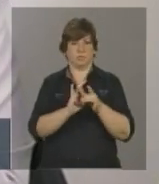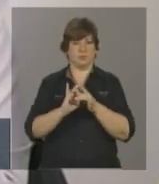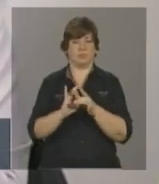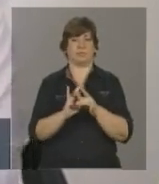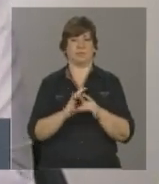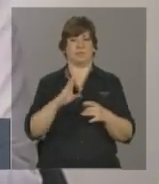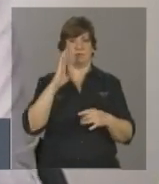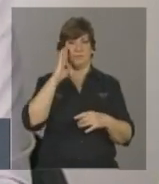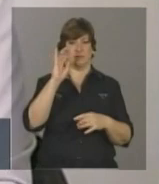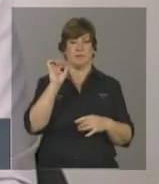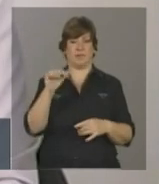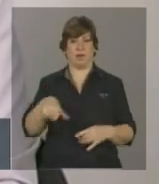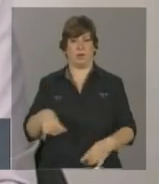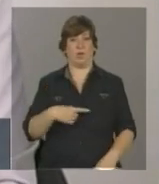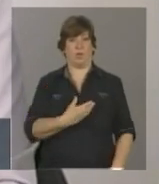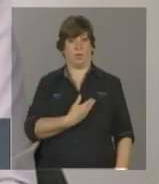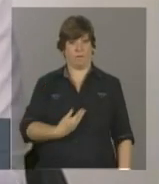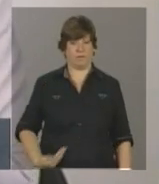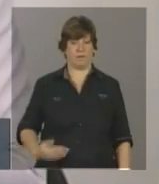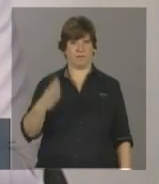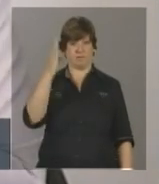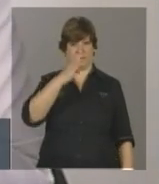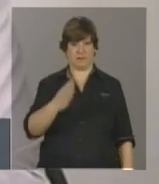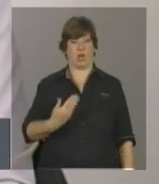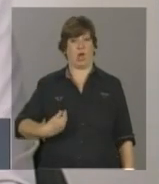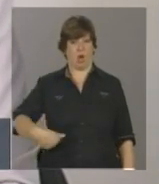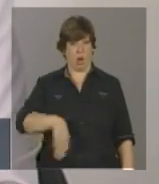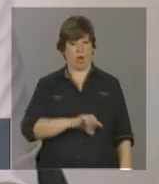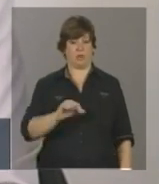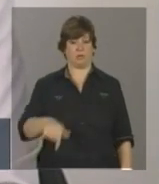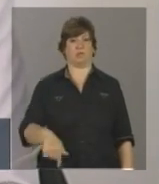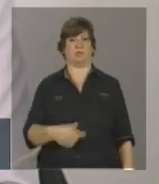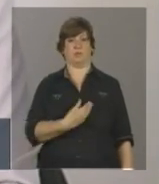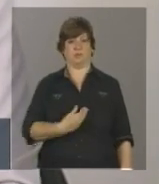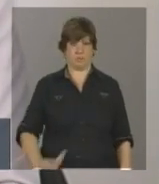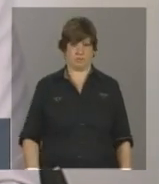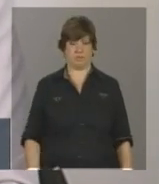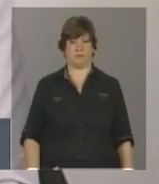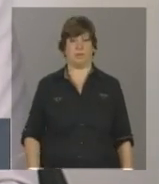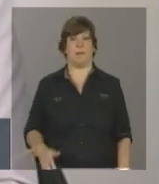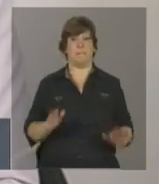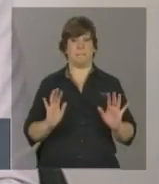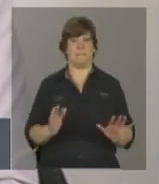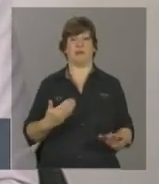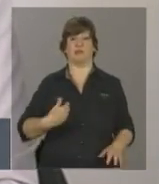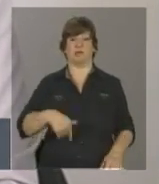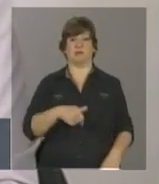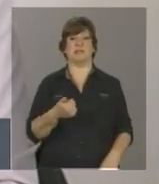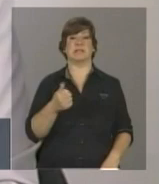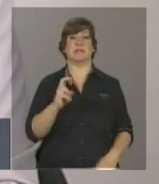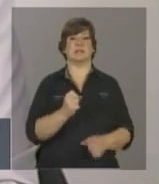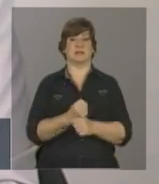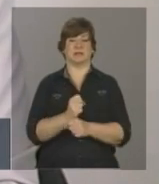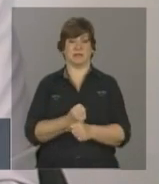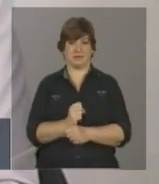inclusive, do Estado brasileiro, nosso Estado. Mas nós, nestes 15